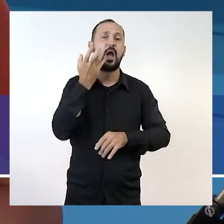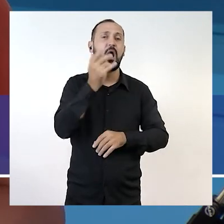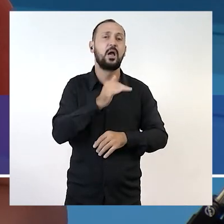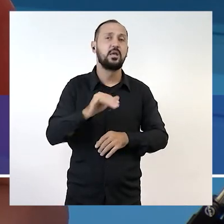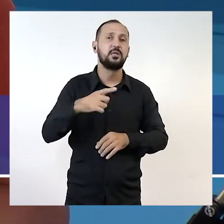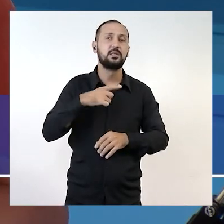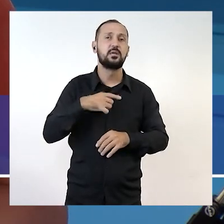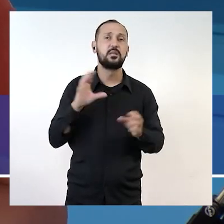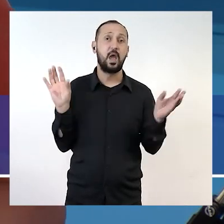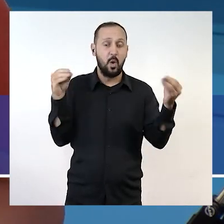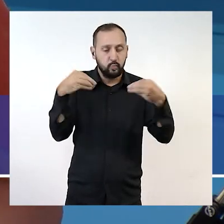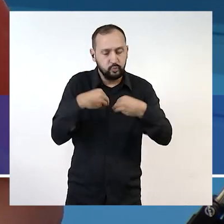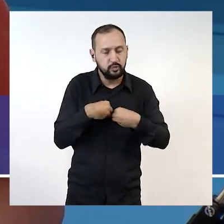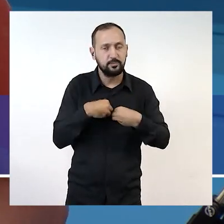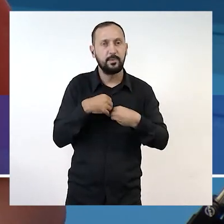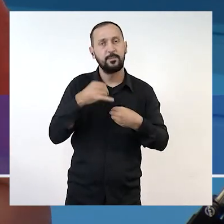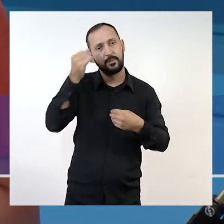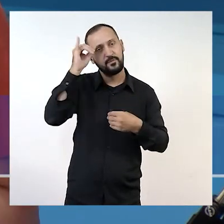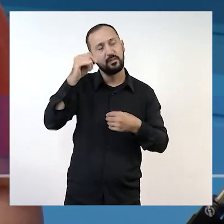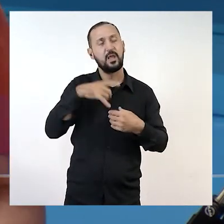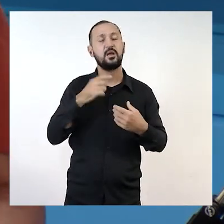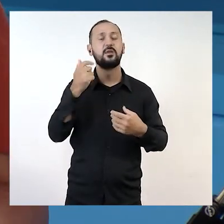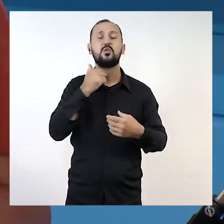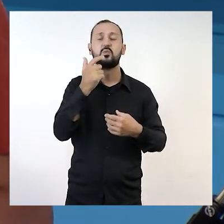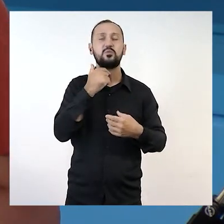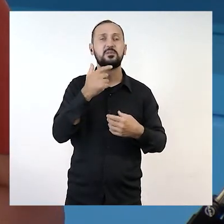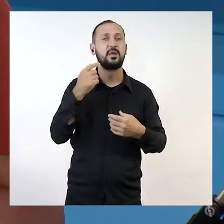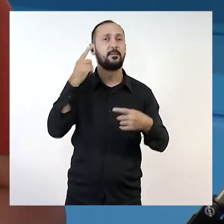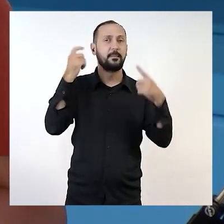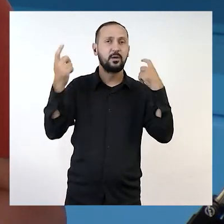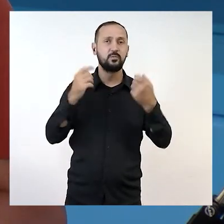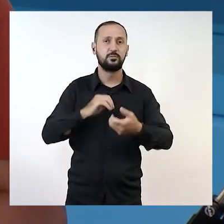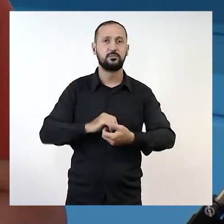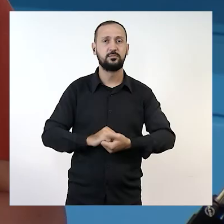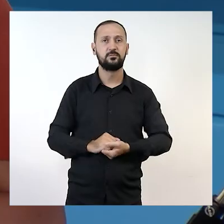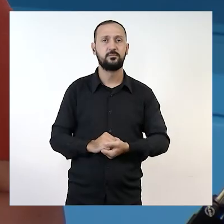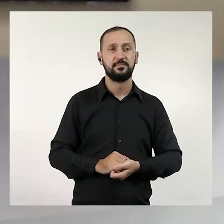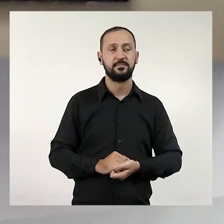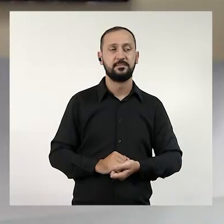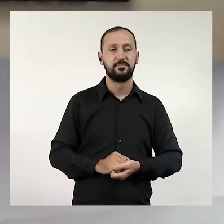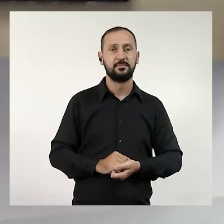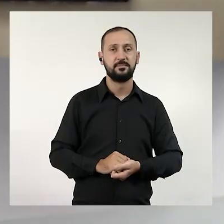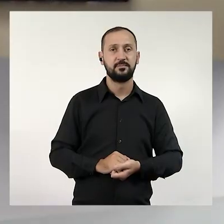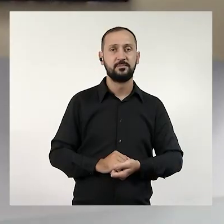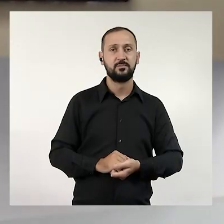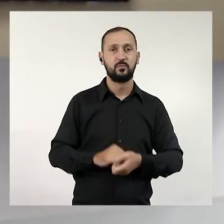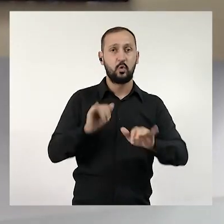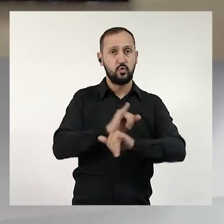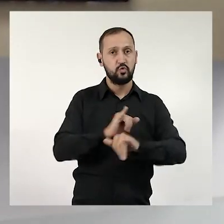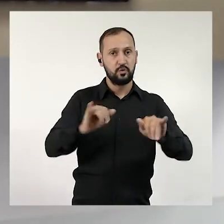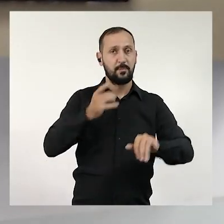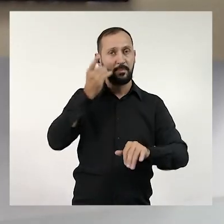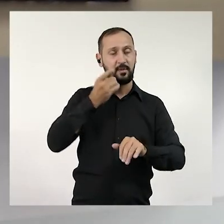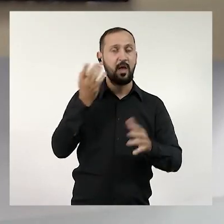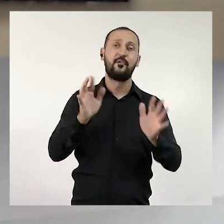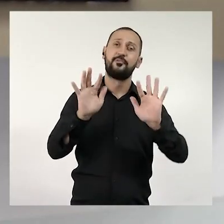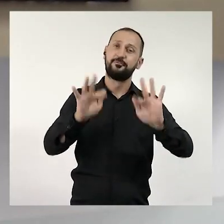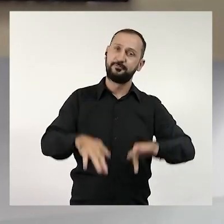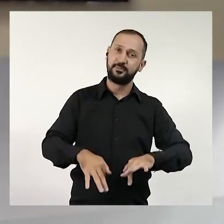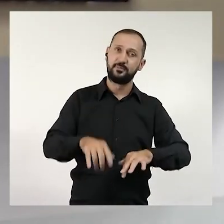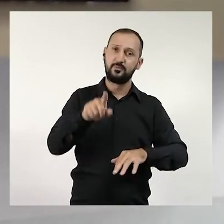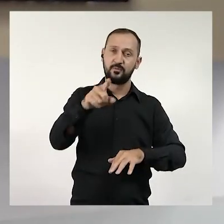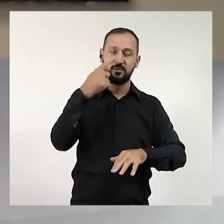com transtorno do espectro autista, que são sensíveis ao barulho. O Jornal Parlamentar fica por